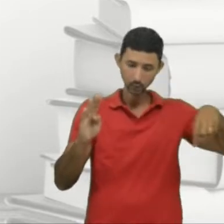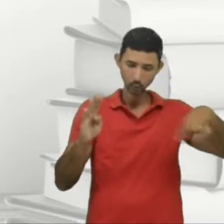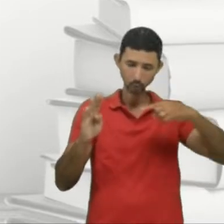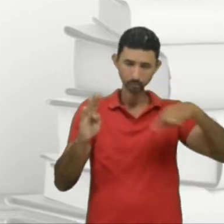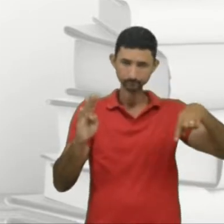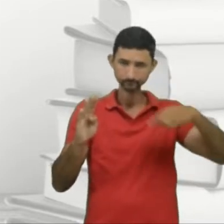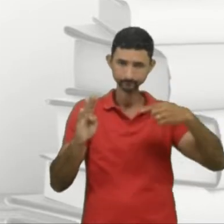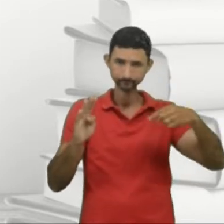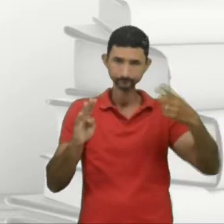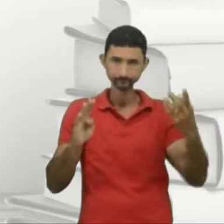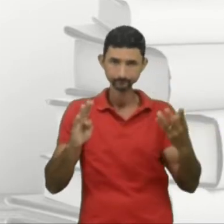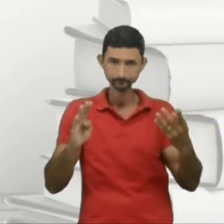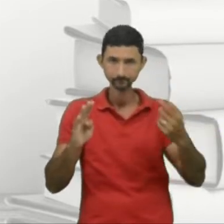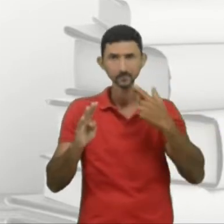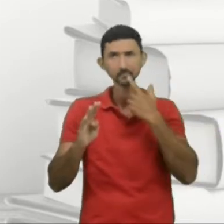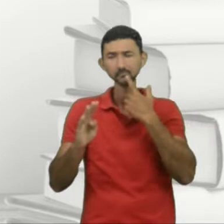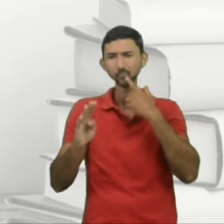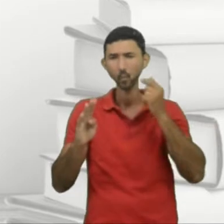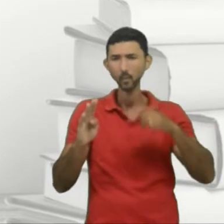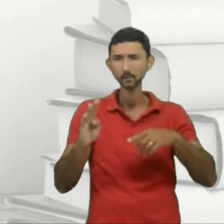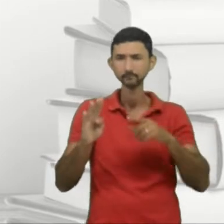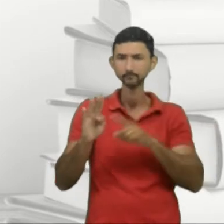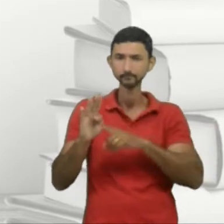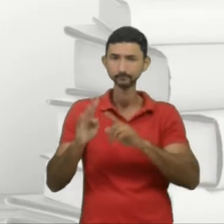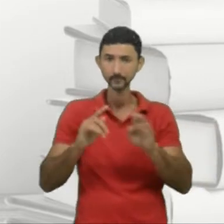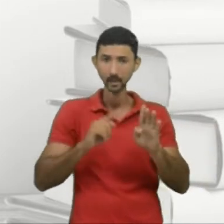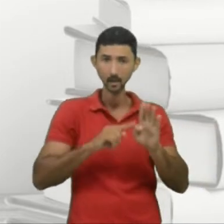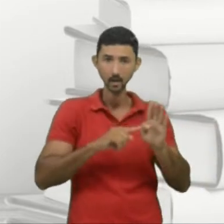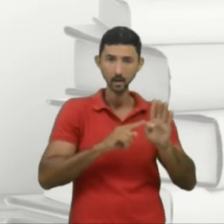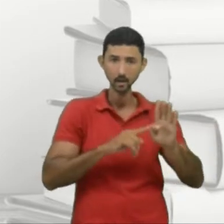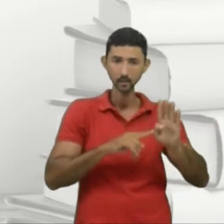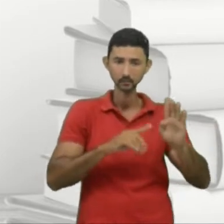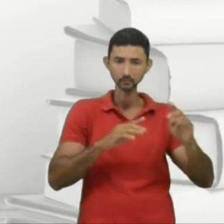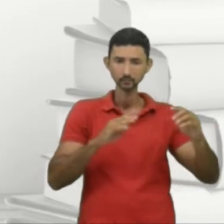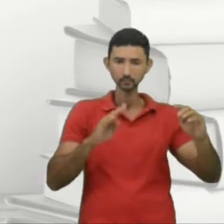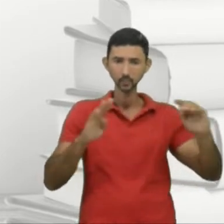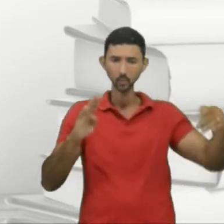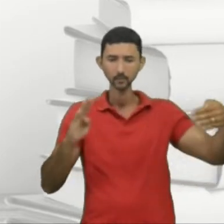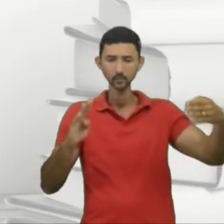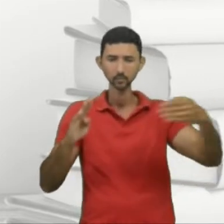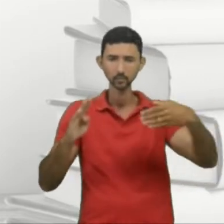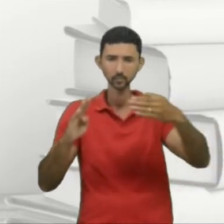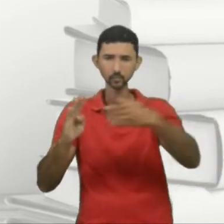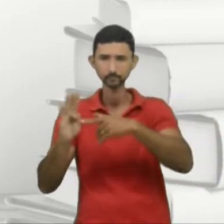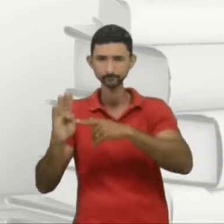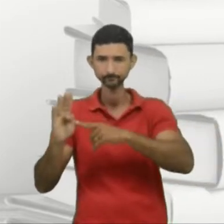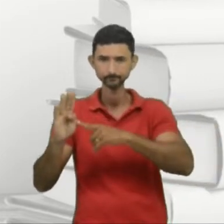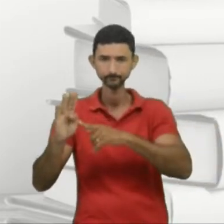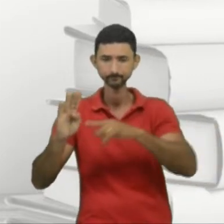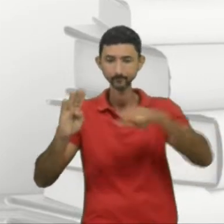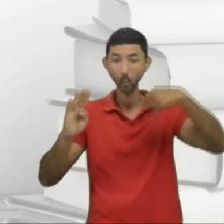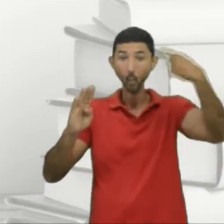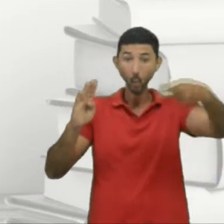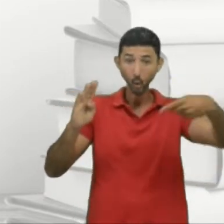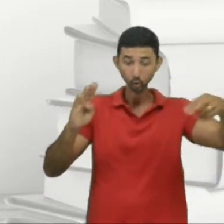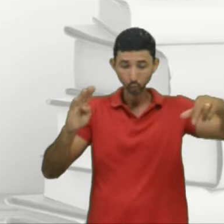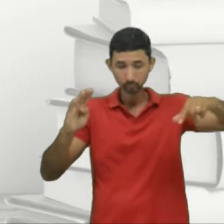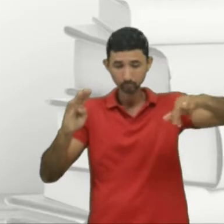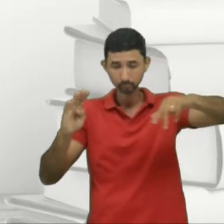possibilidades. Mas vamos supor que eu pegue da cidade A até a cidade B outro caminho. Aí você vai pelo outro